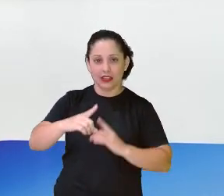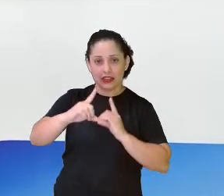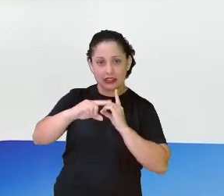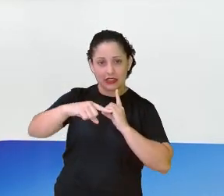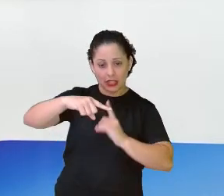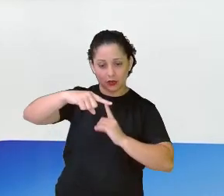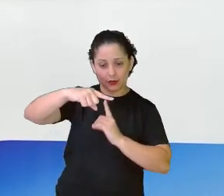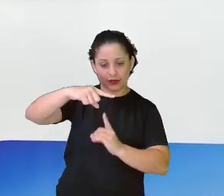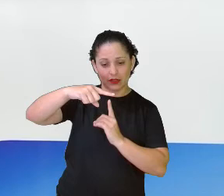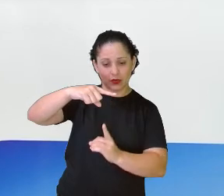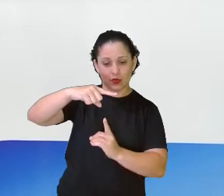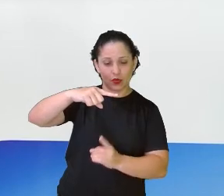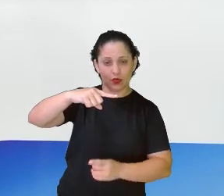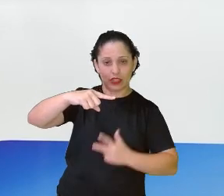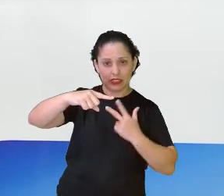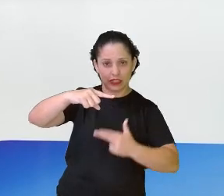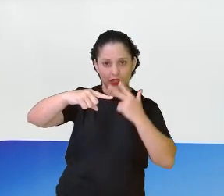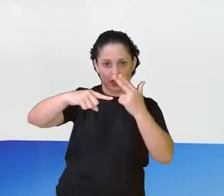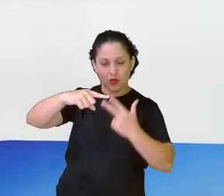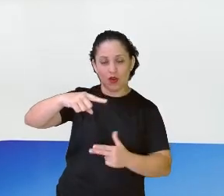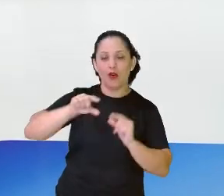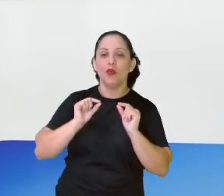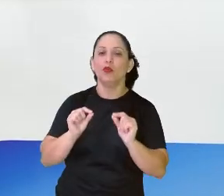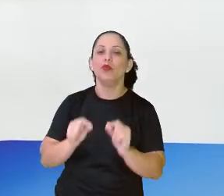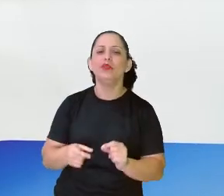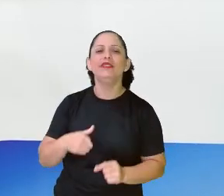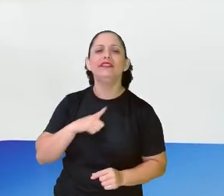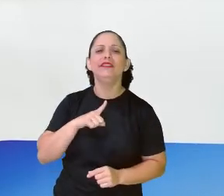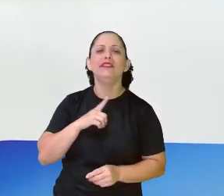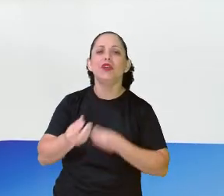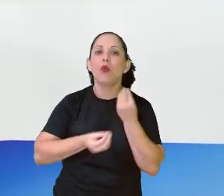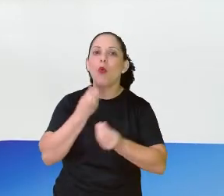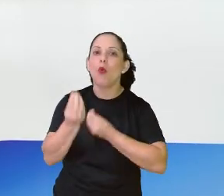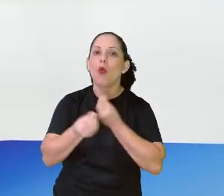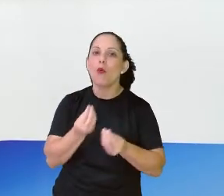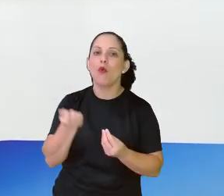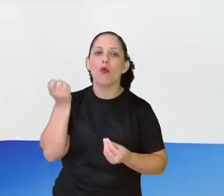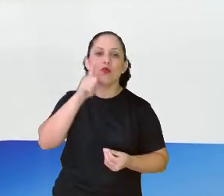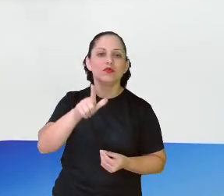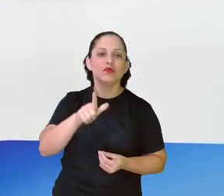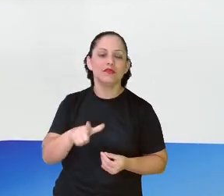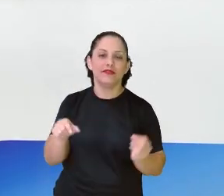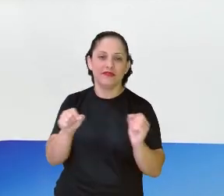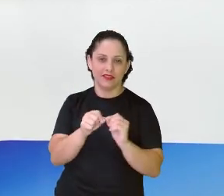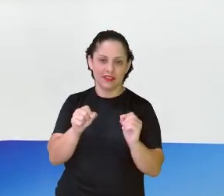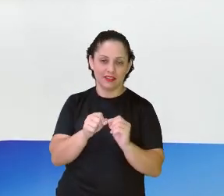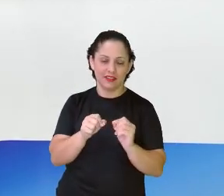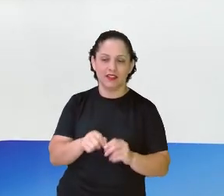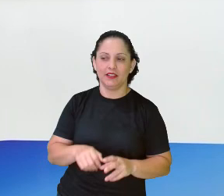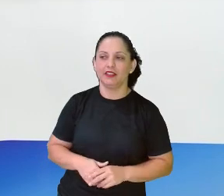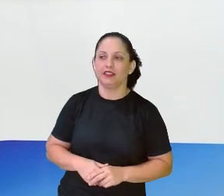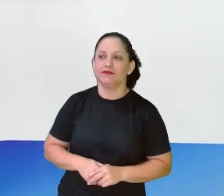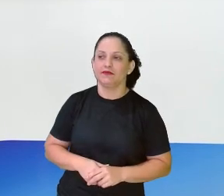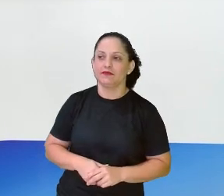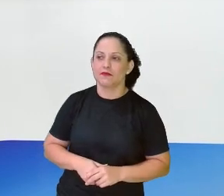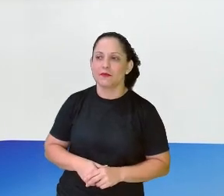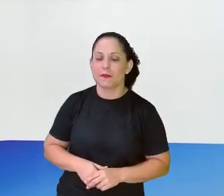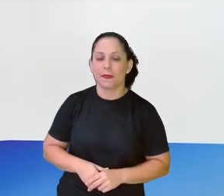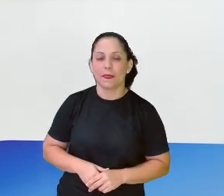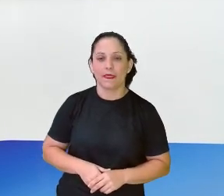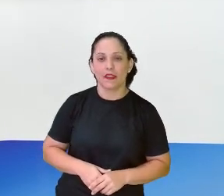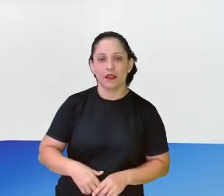igual, o resultado será composto da seguinte forma. Vê que fácil. Adicionar os numeradores